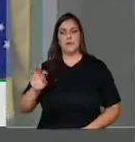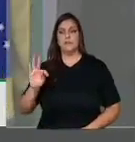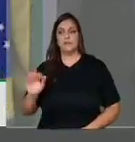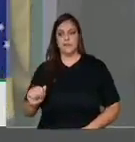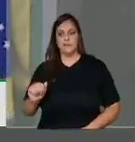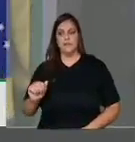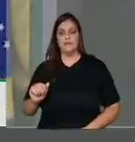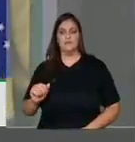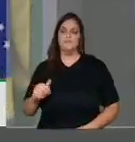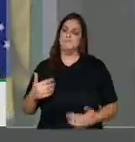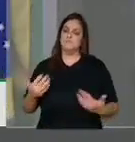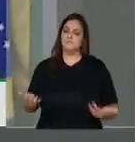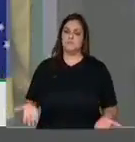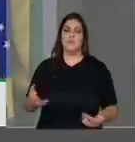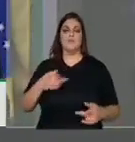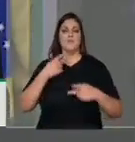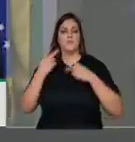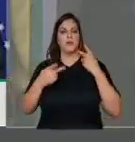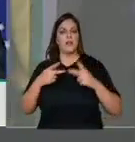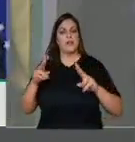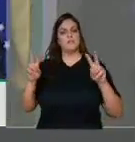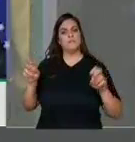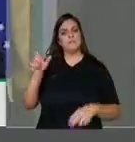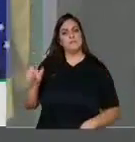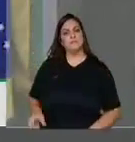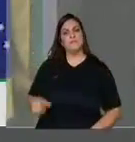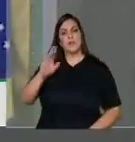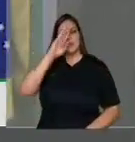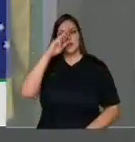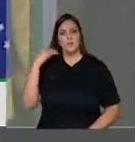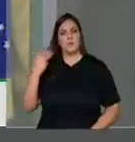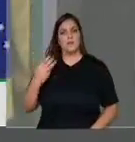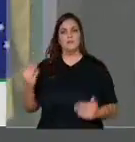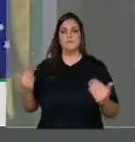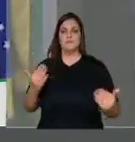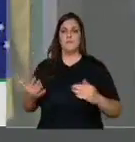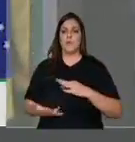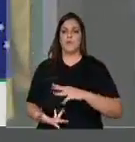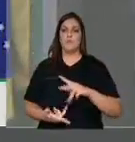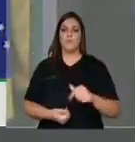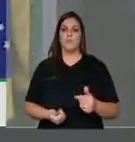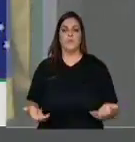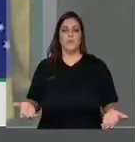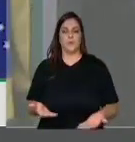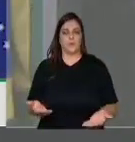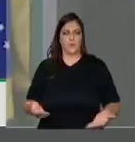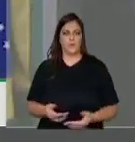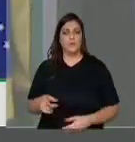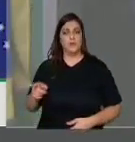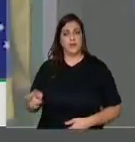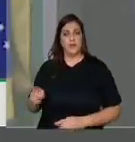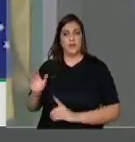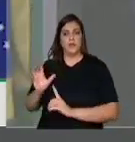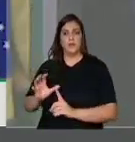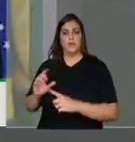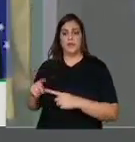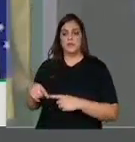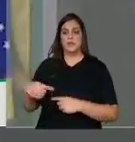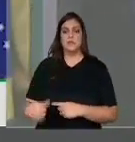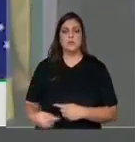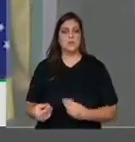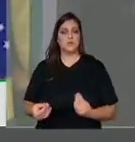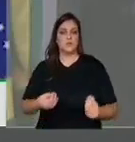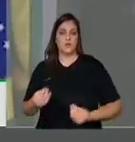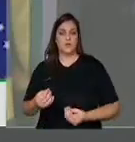Marx e do mundo em que vivemos e do pós-Karl Marx, do